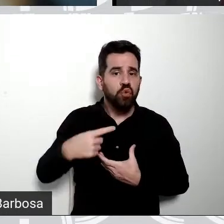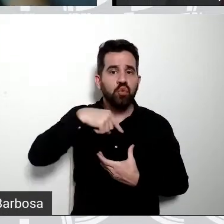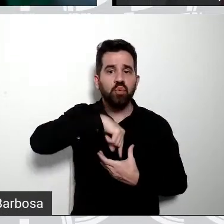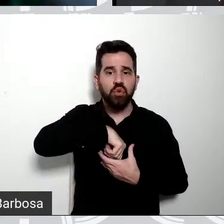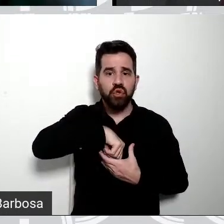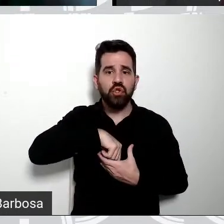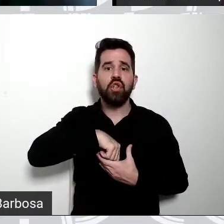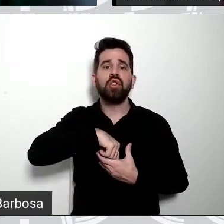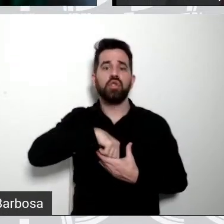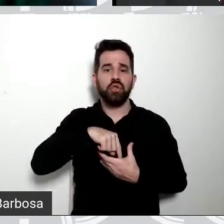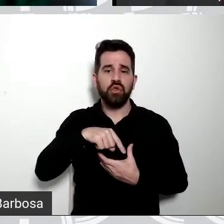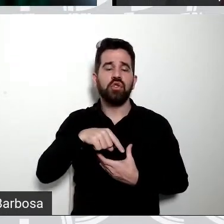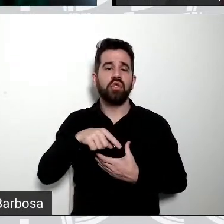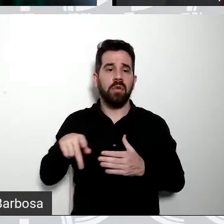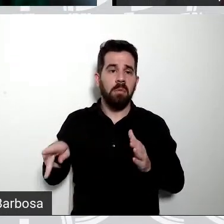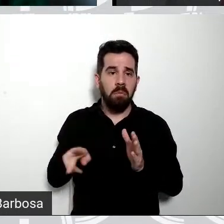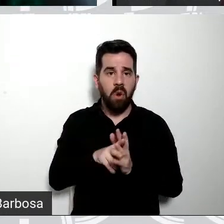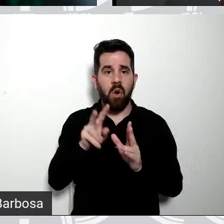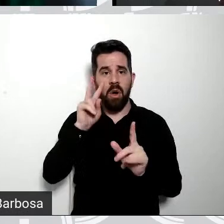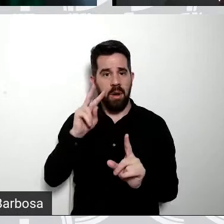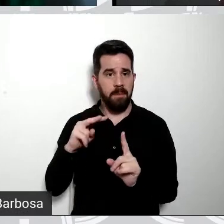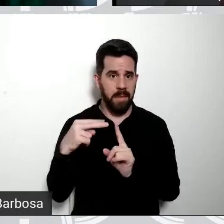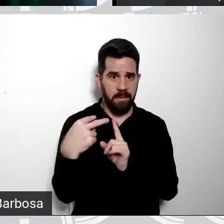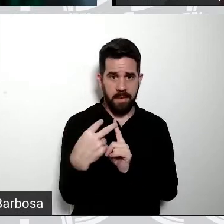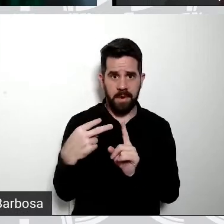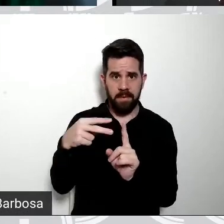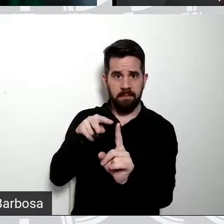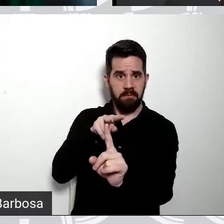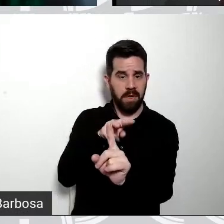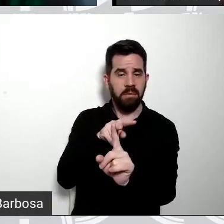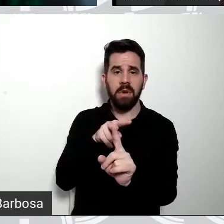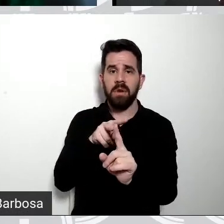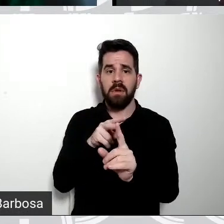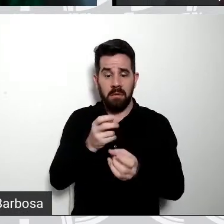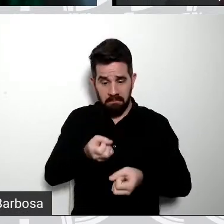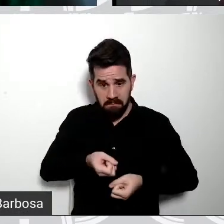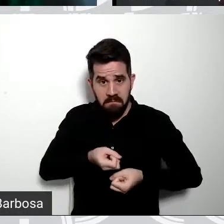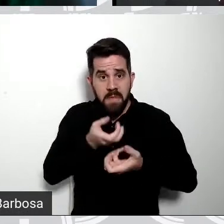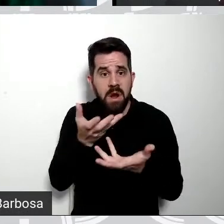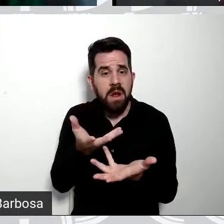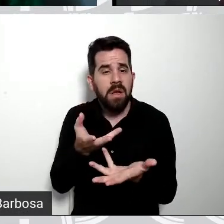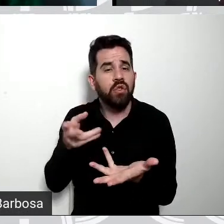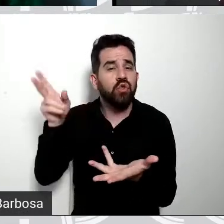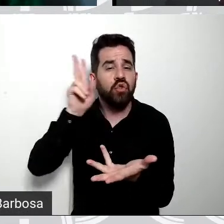historiador debruçado sobre os fatos na tentativa de